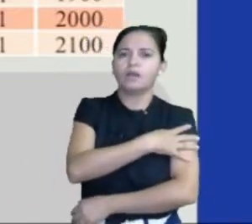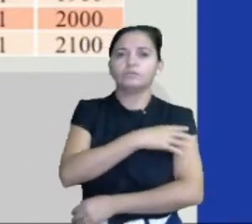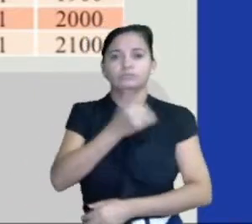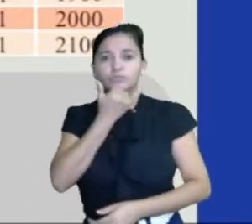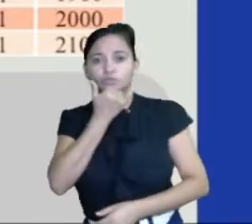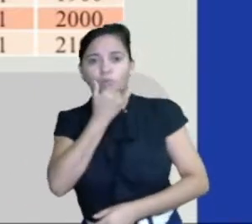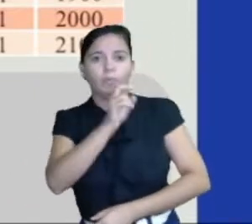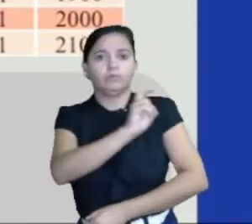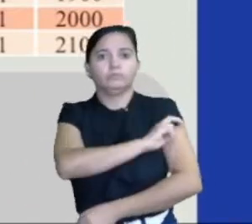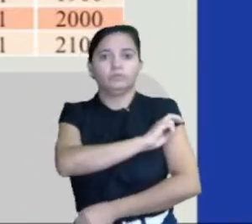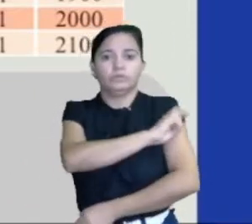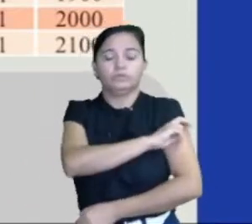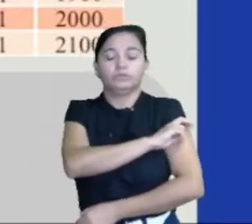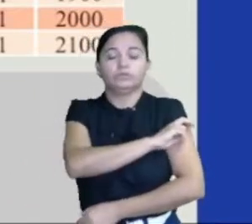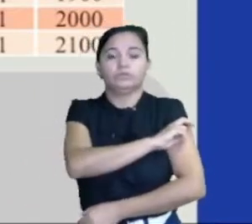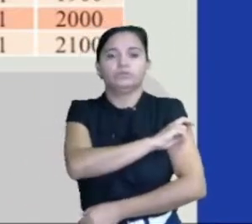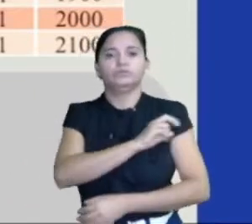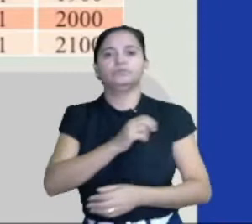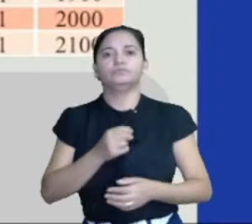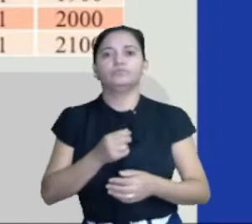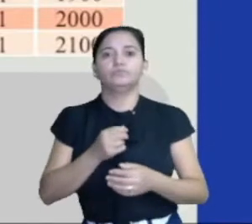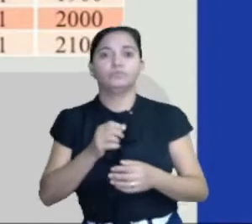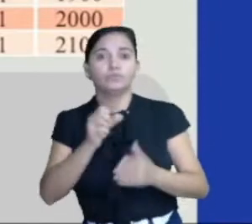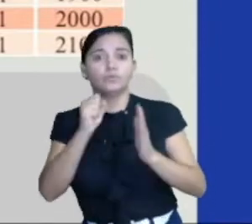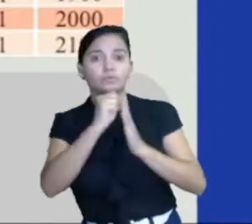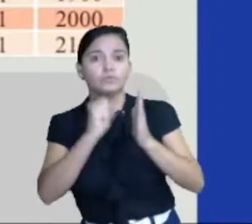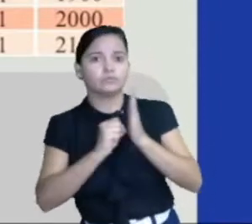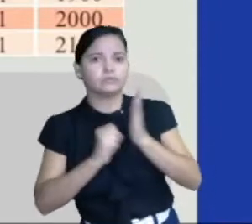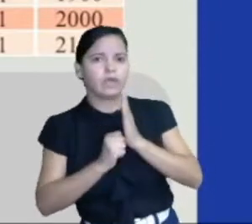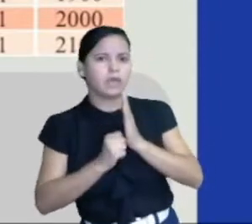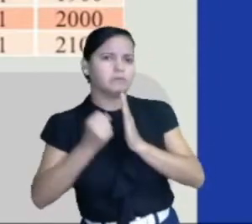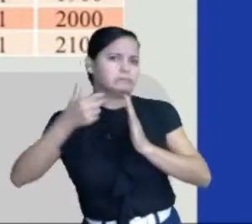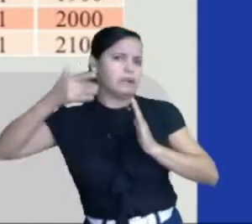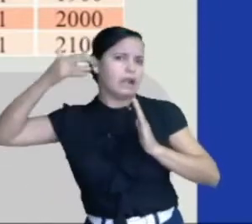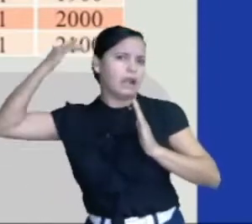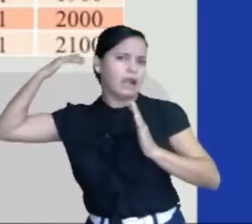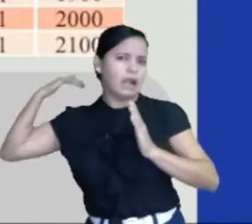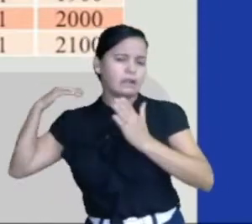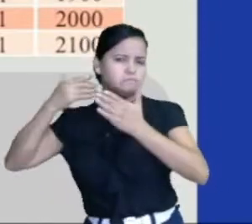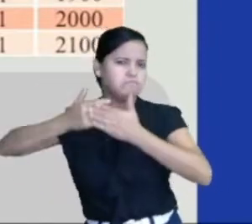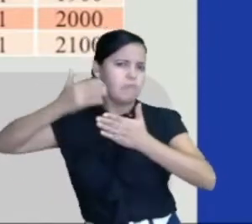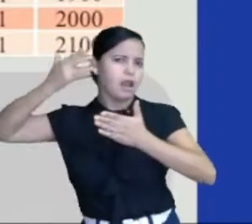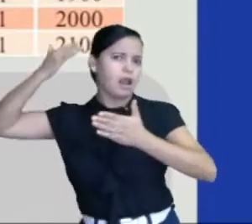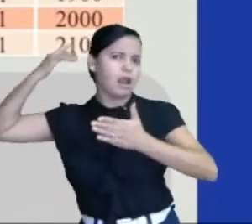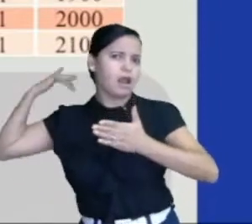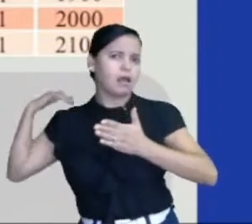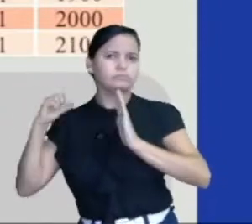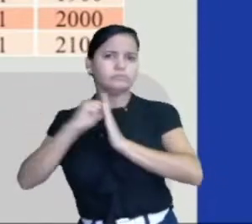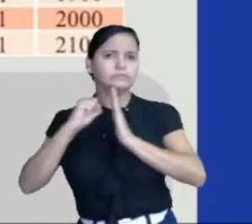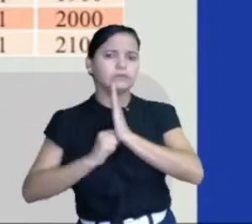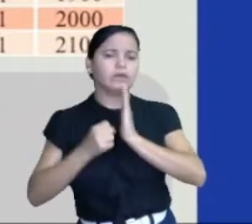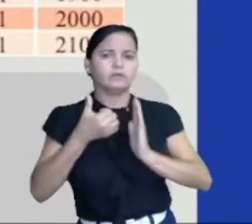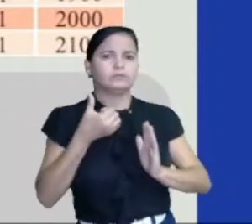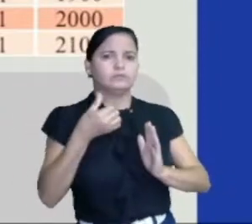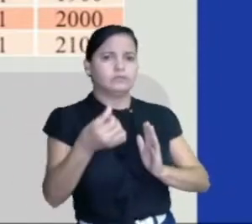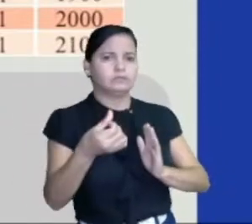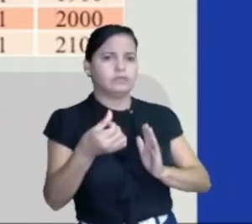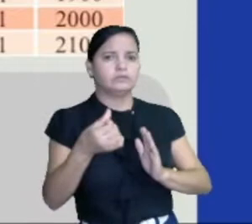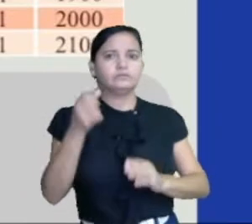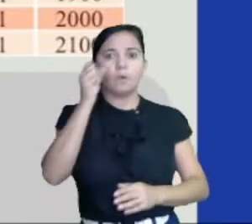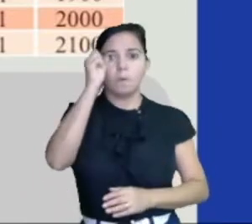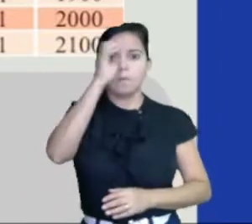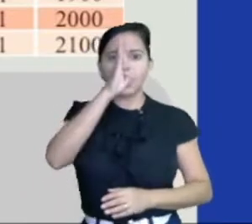desculpa, no quinto ano, como no século XVI o Brasil começa a